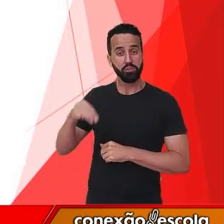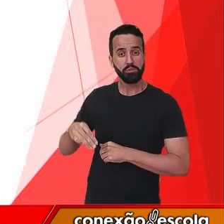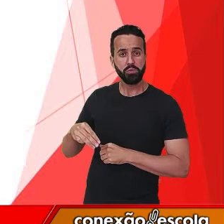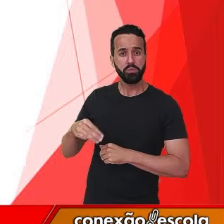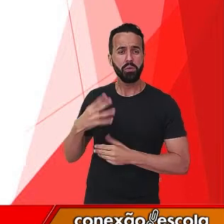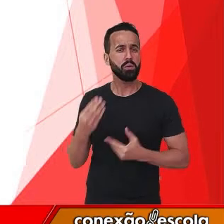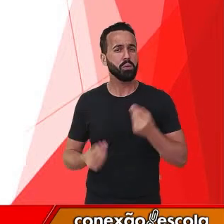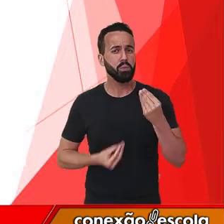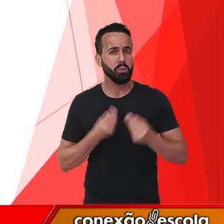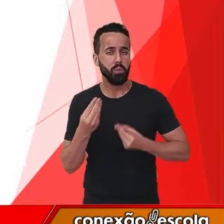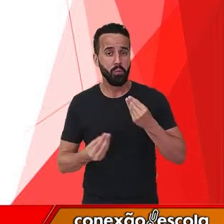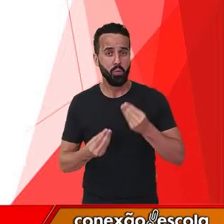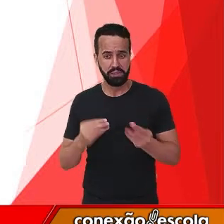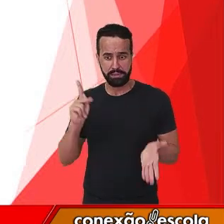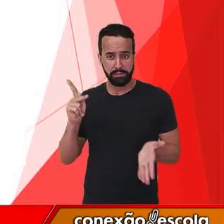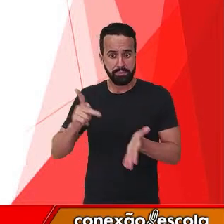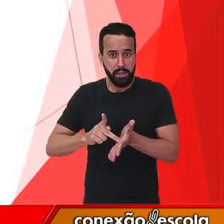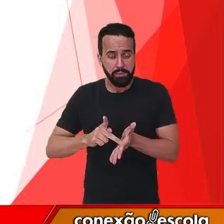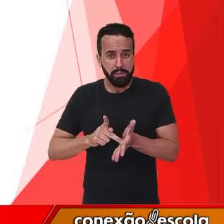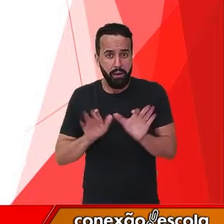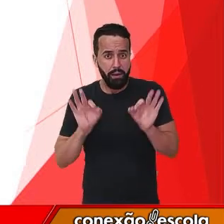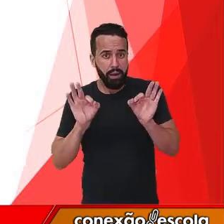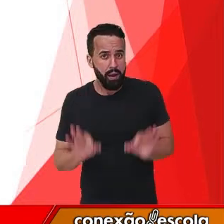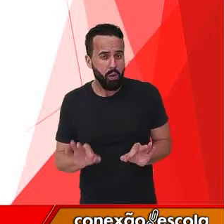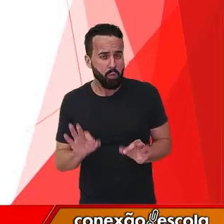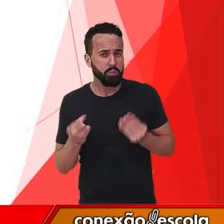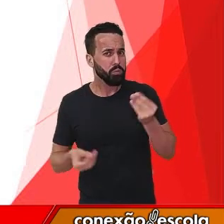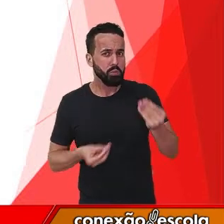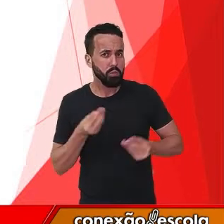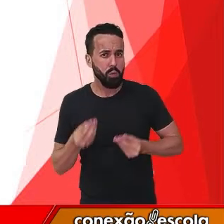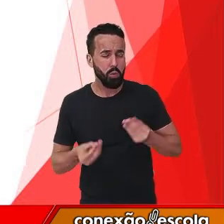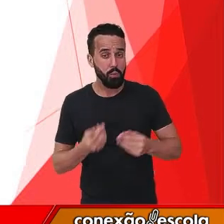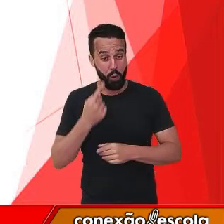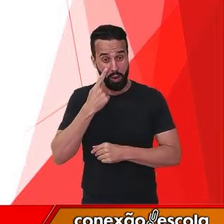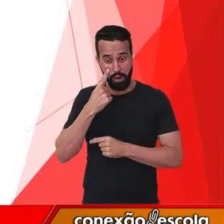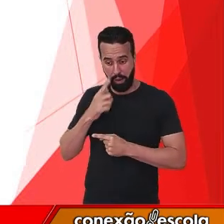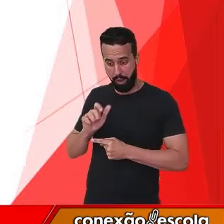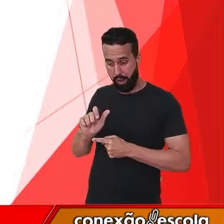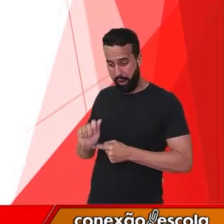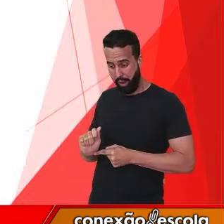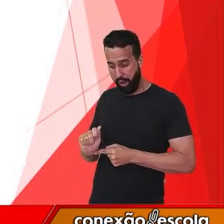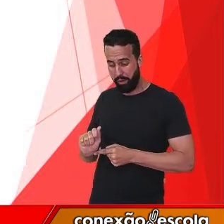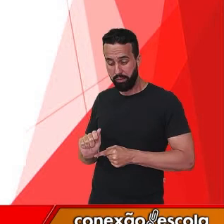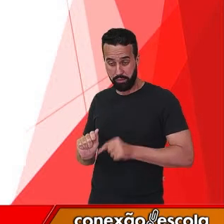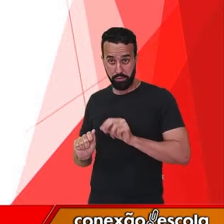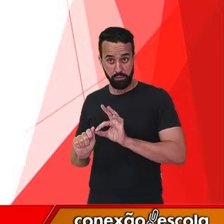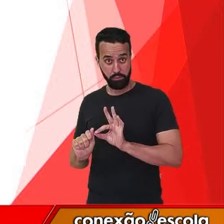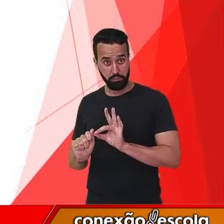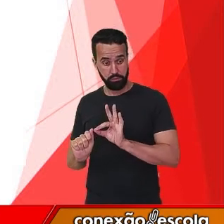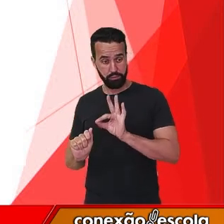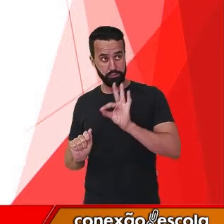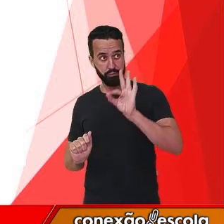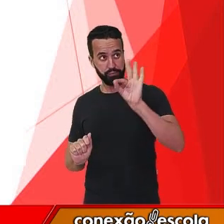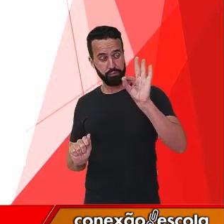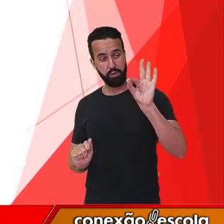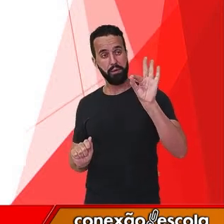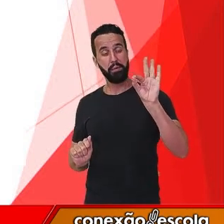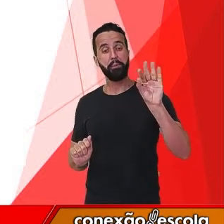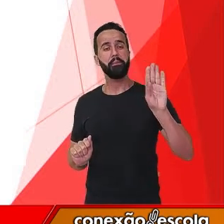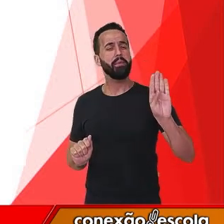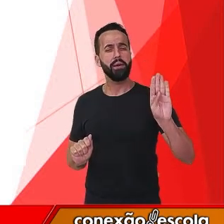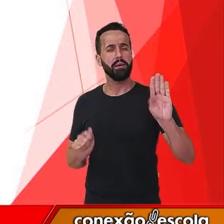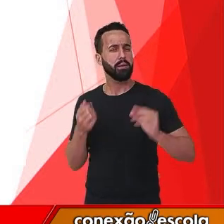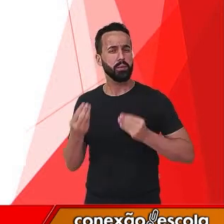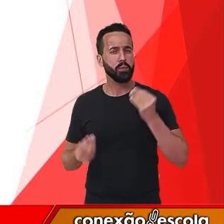qual que é a distância real se eu for lá na realidade no Pontinho a e me deslocar até o pontinho B qual